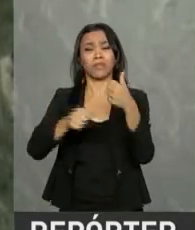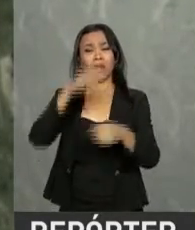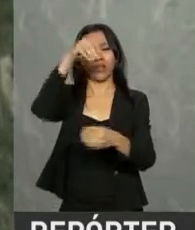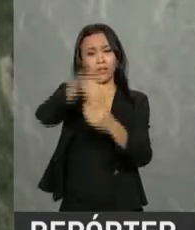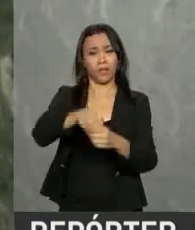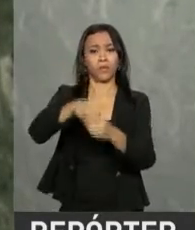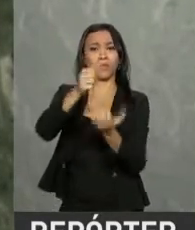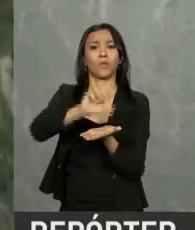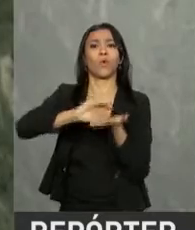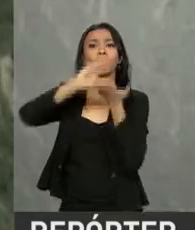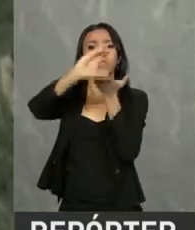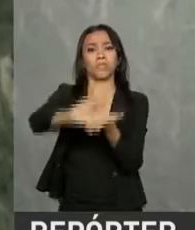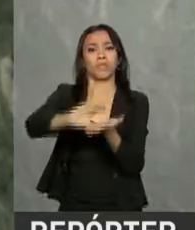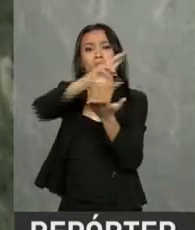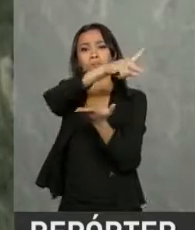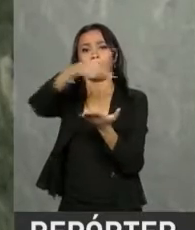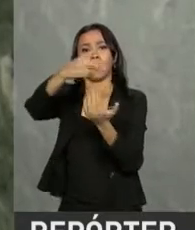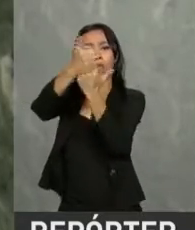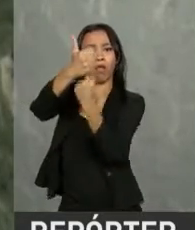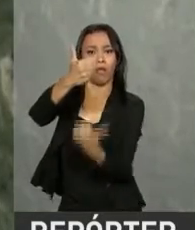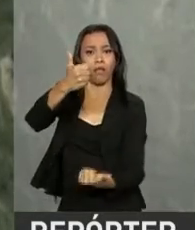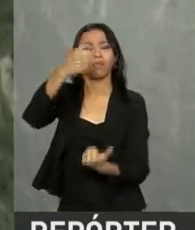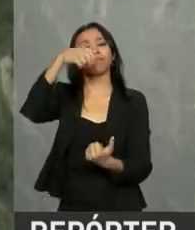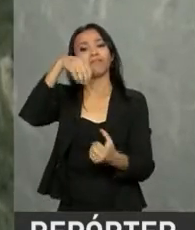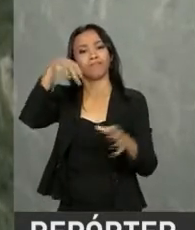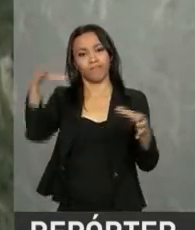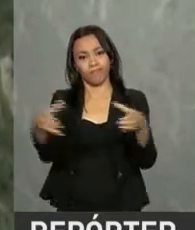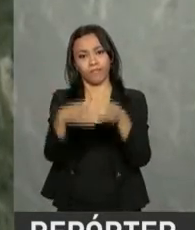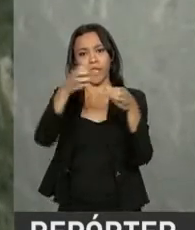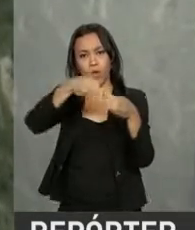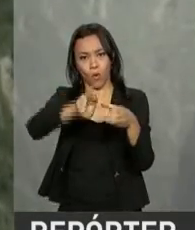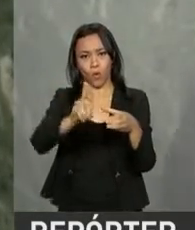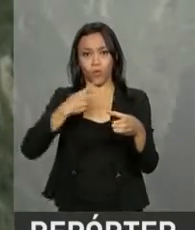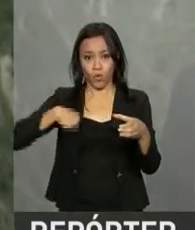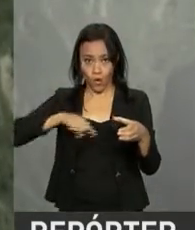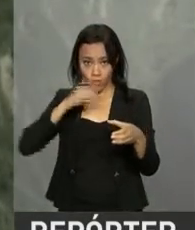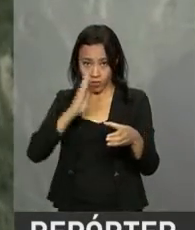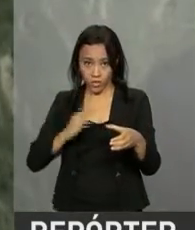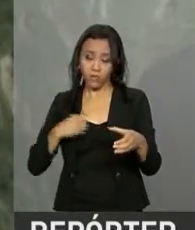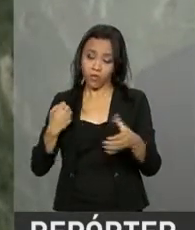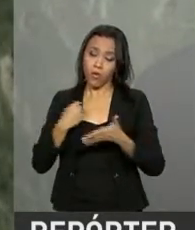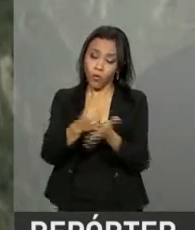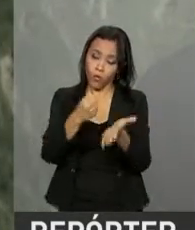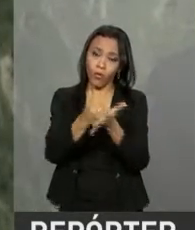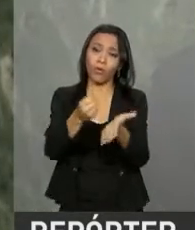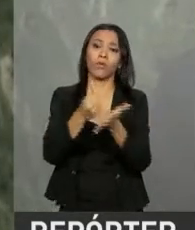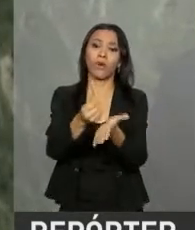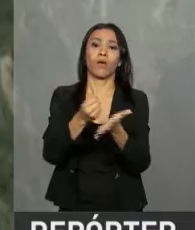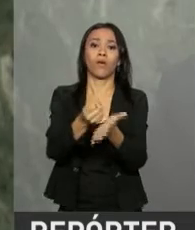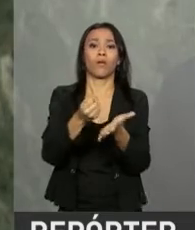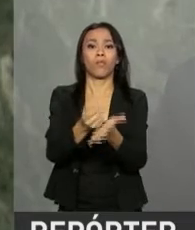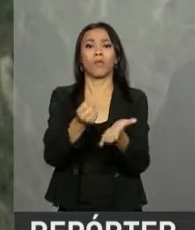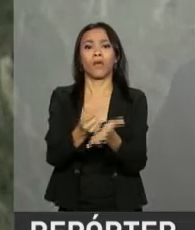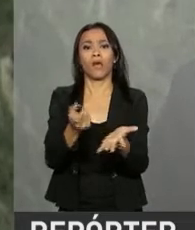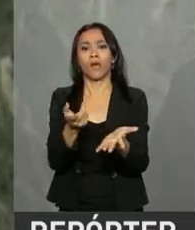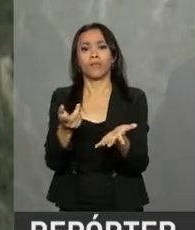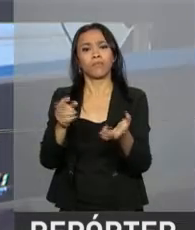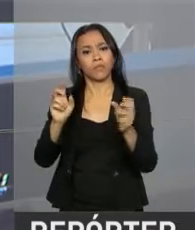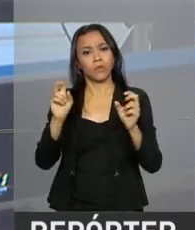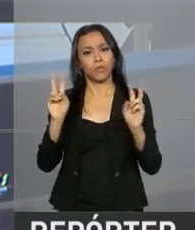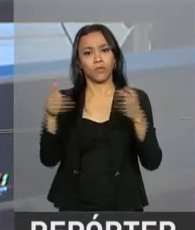ONU. Continuaremos a colaborar para a superação do impasse em torno desse